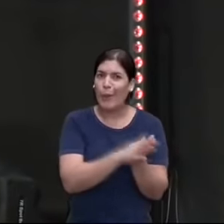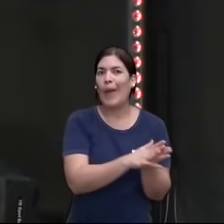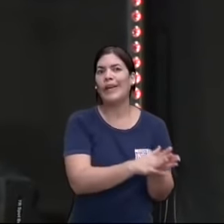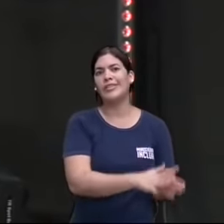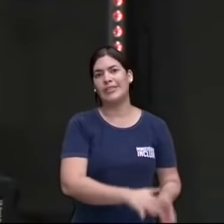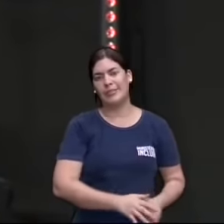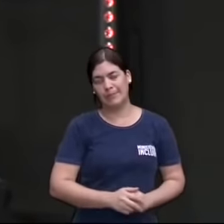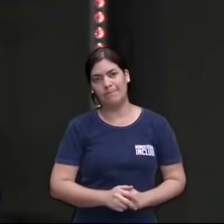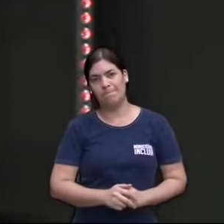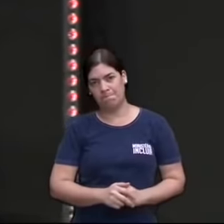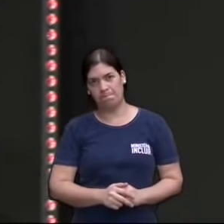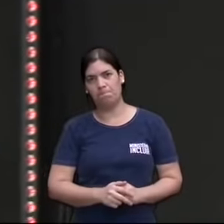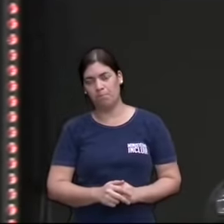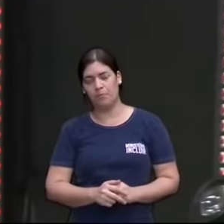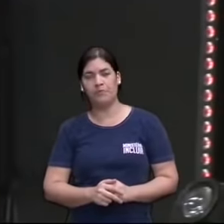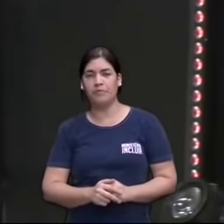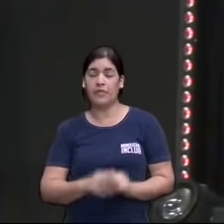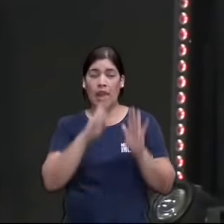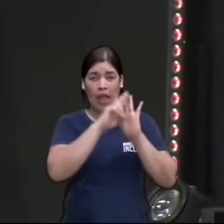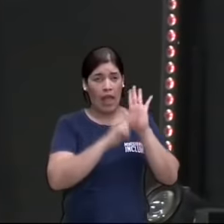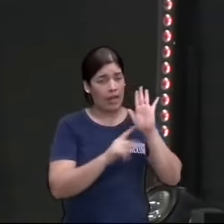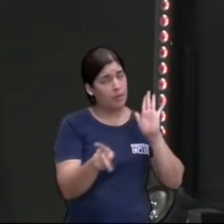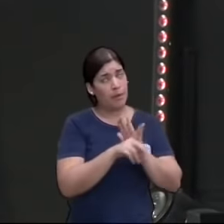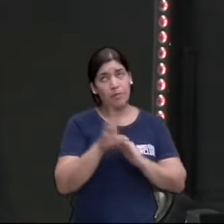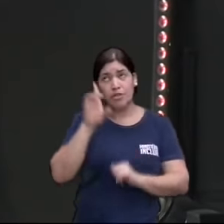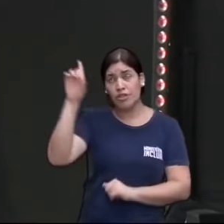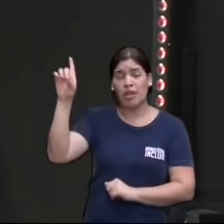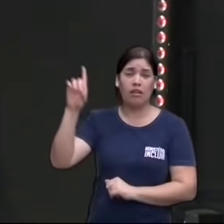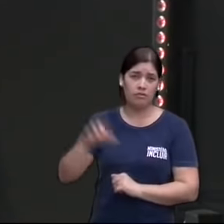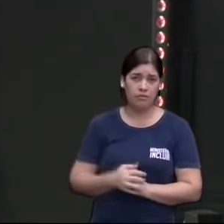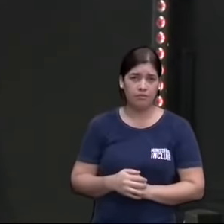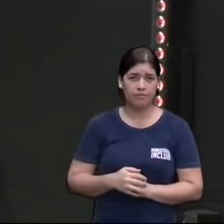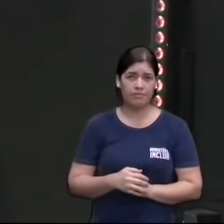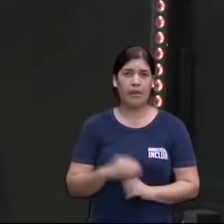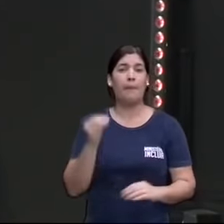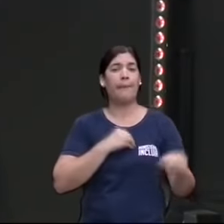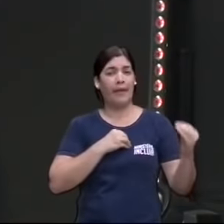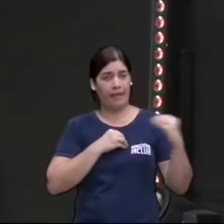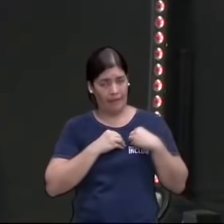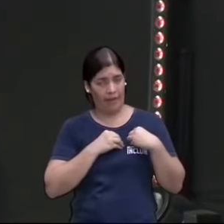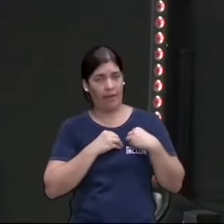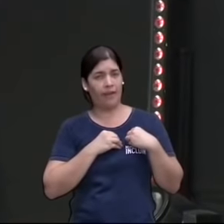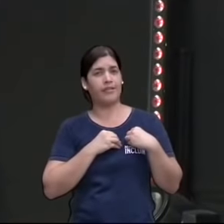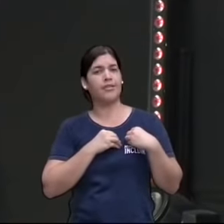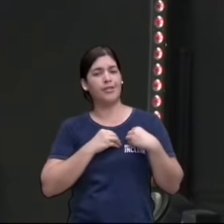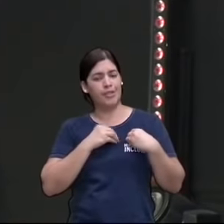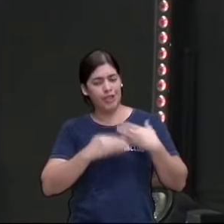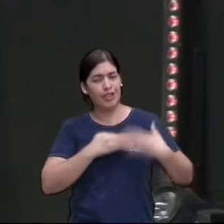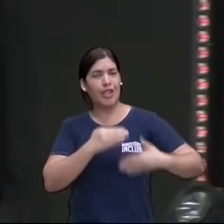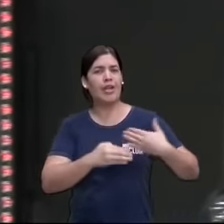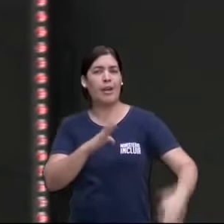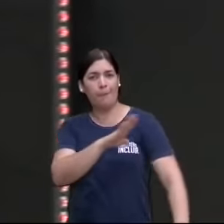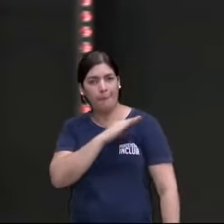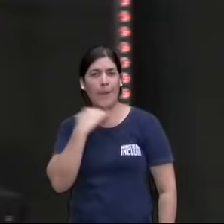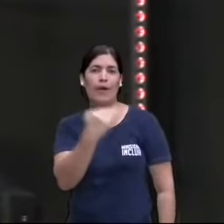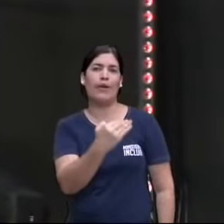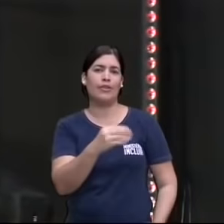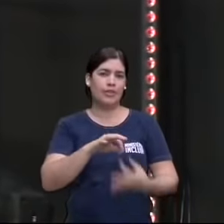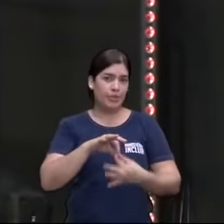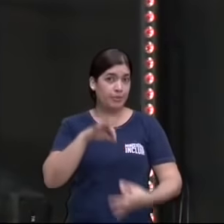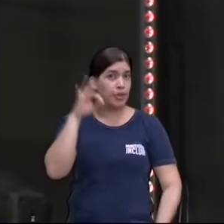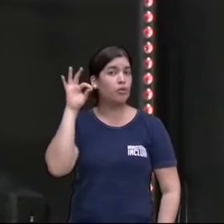Regra de Deus, definição de Deus. O pecado produz morte. Morte